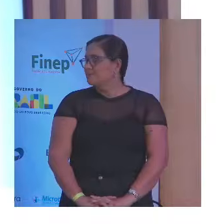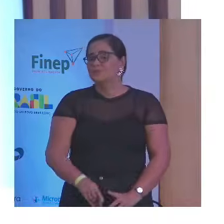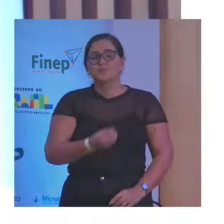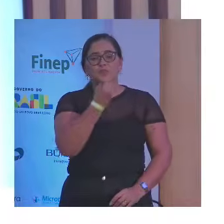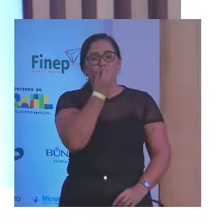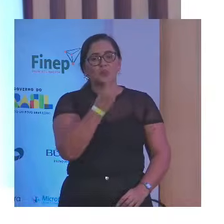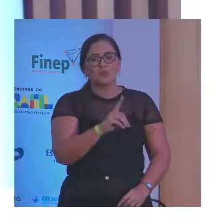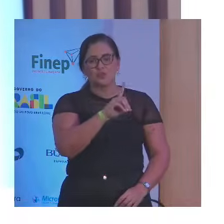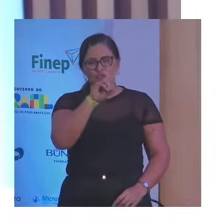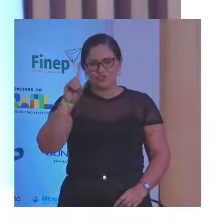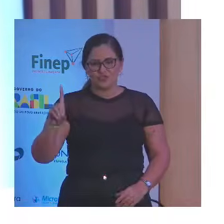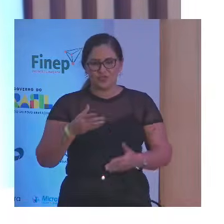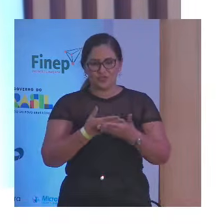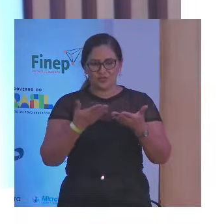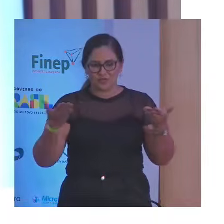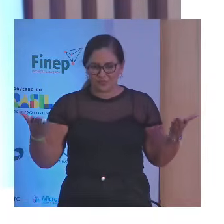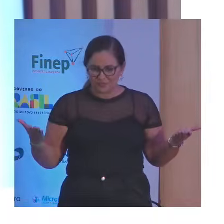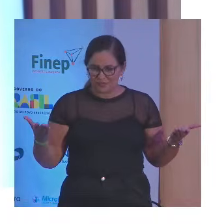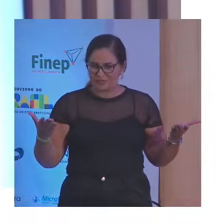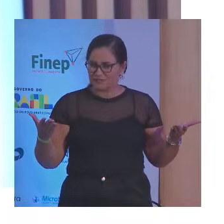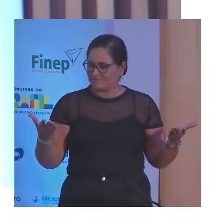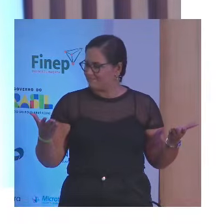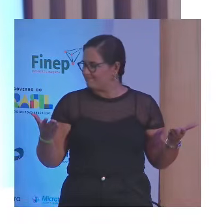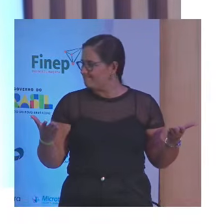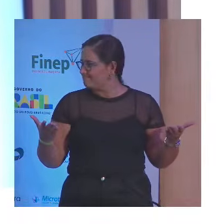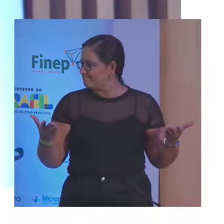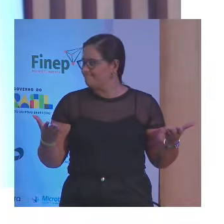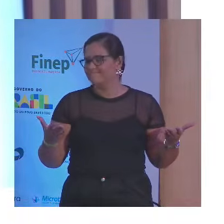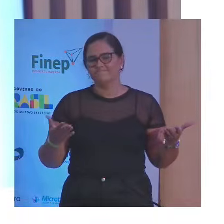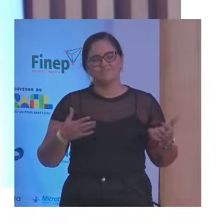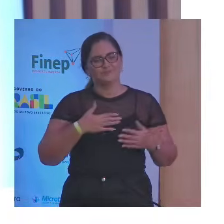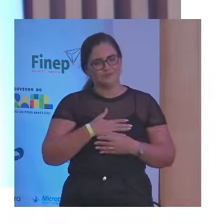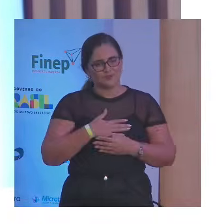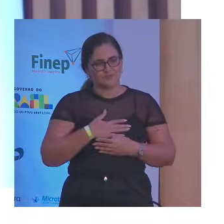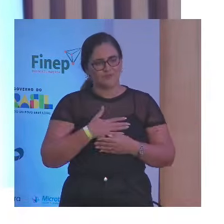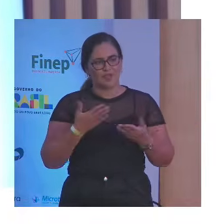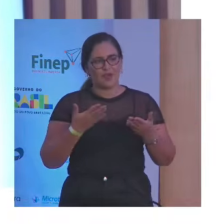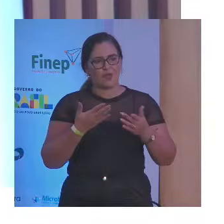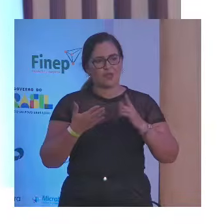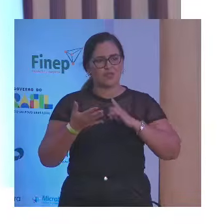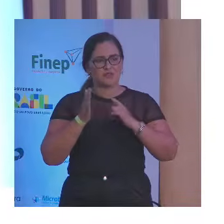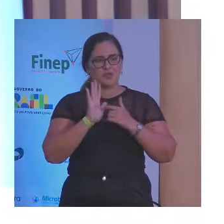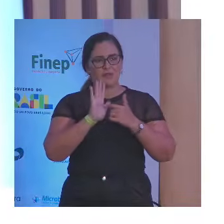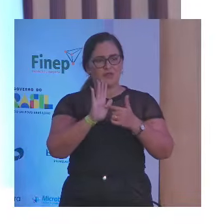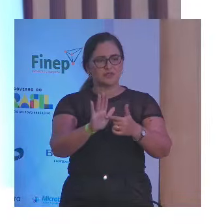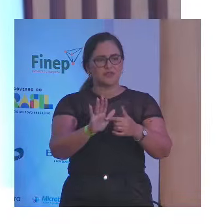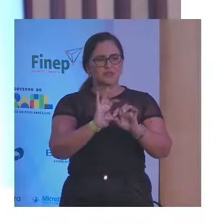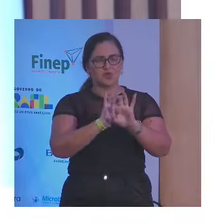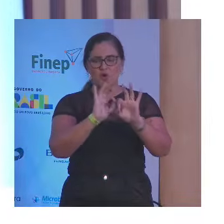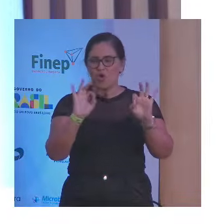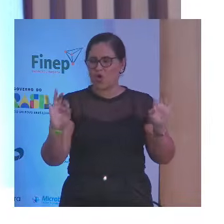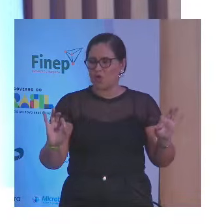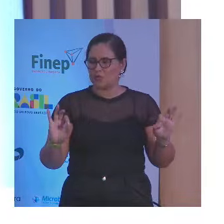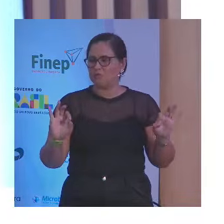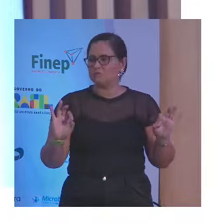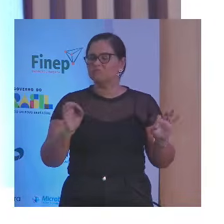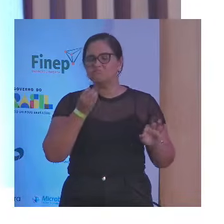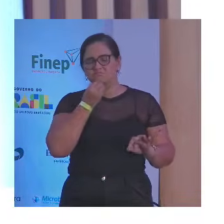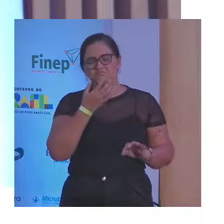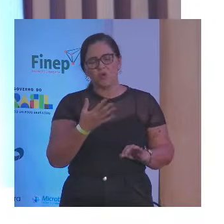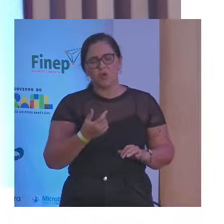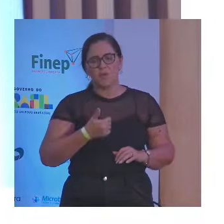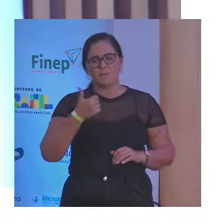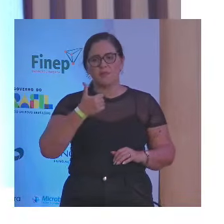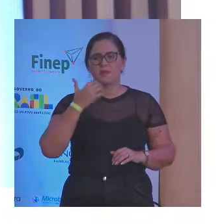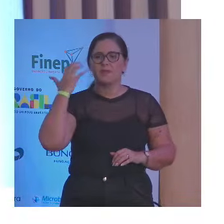Bom dia a todos. Sem dúvida, a gente teve essa apresentação fascinante nesse primeiro